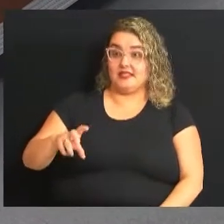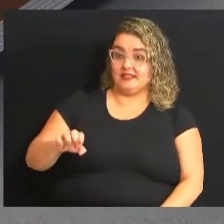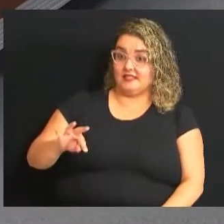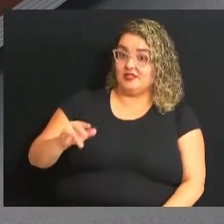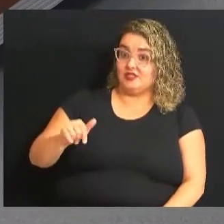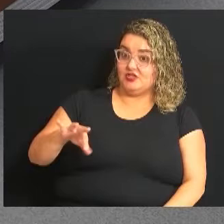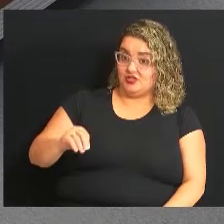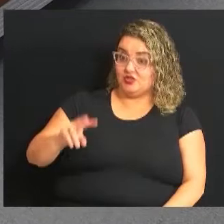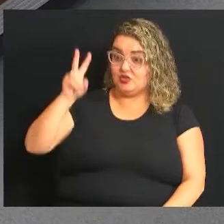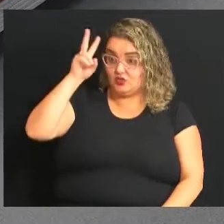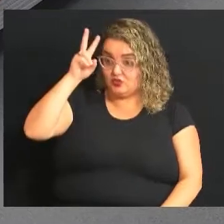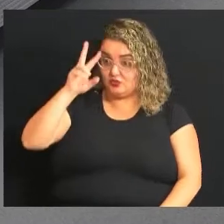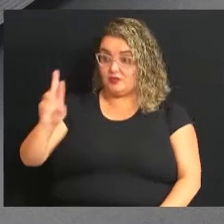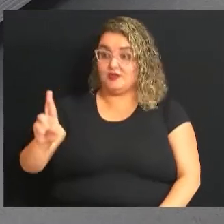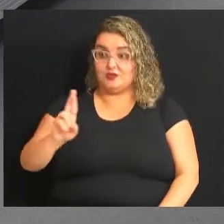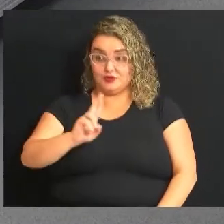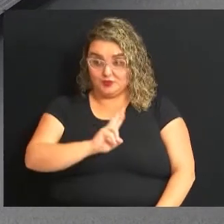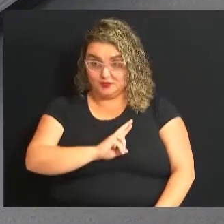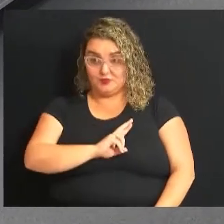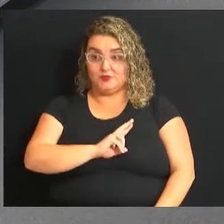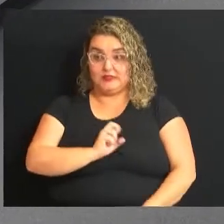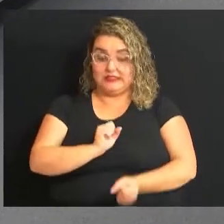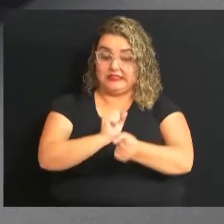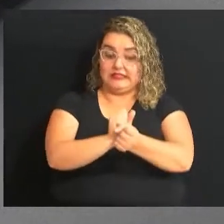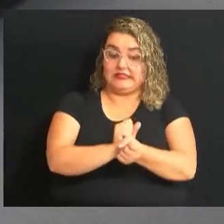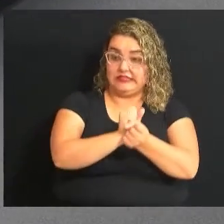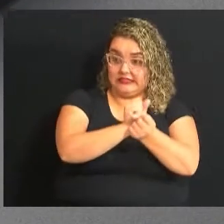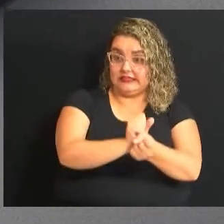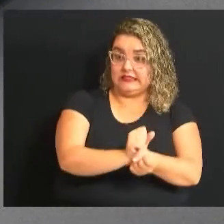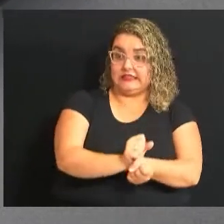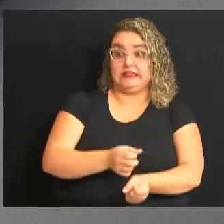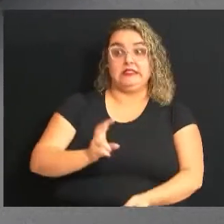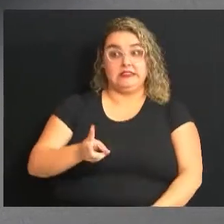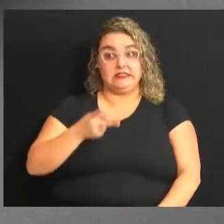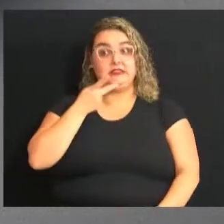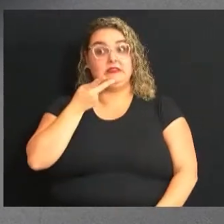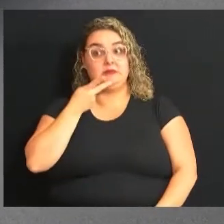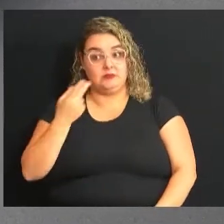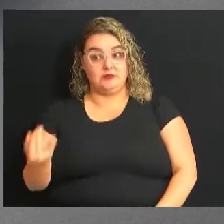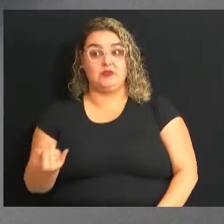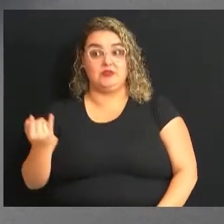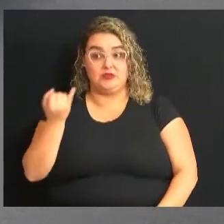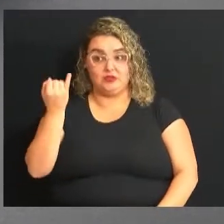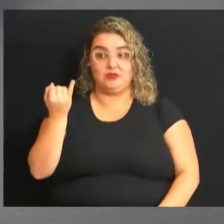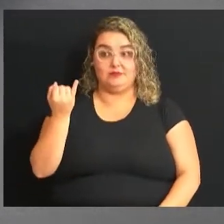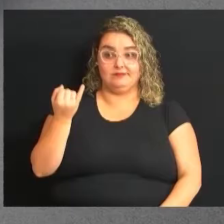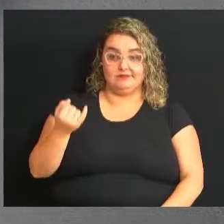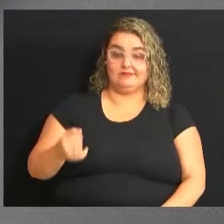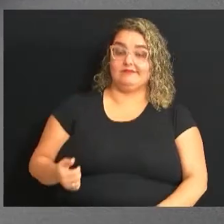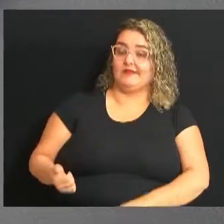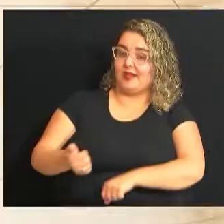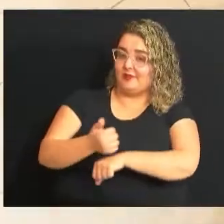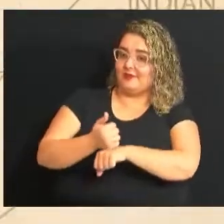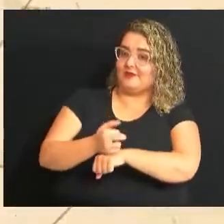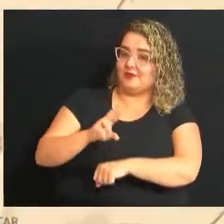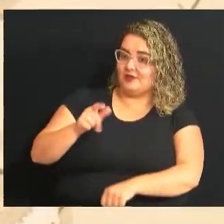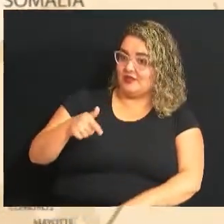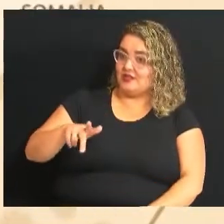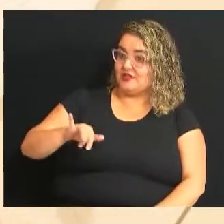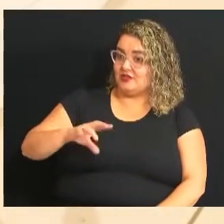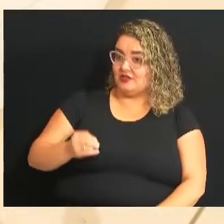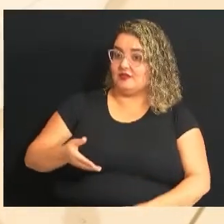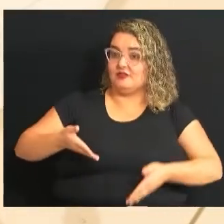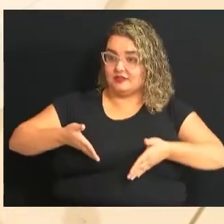sobre religiosidade e escravidão que sempre vale a pena contar, se debruçou sobre a vida do negro que nasceu